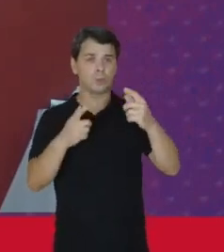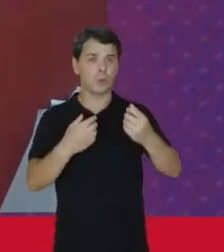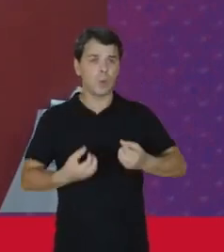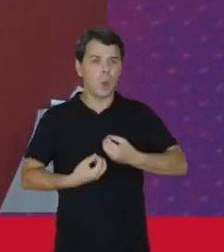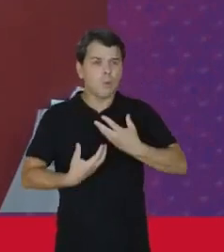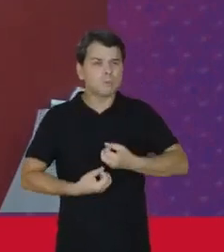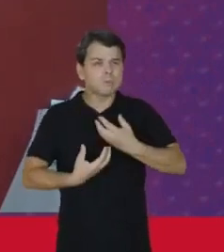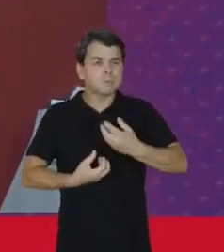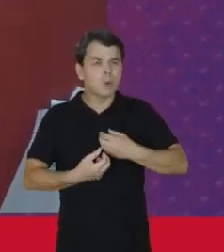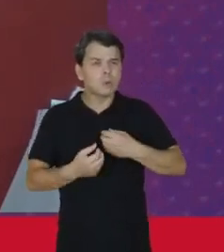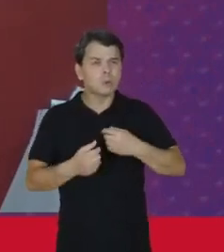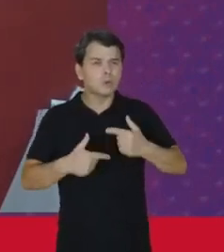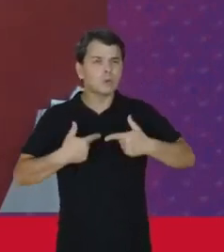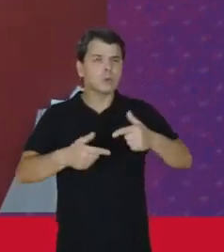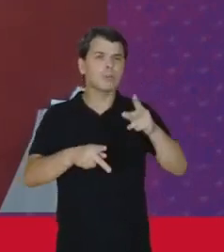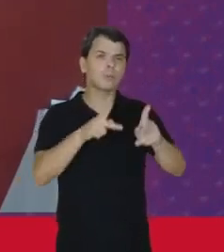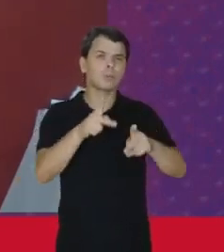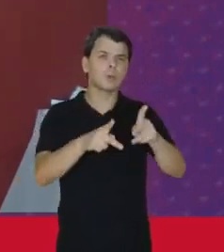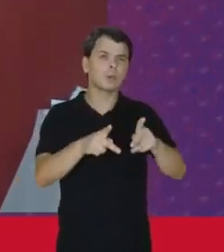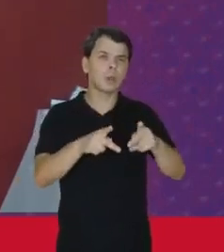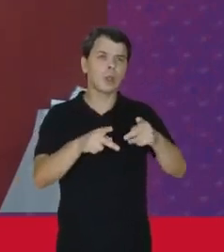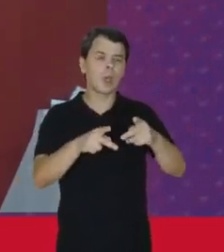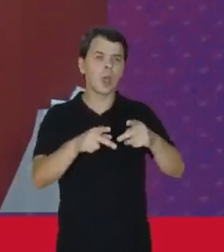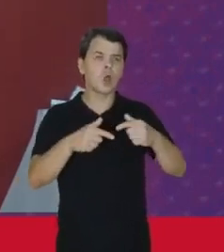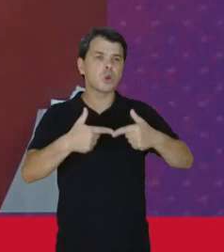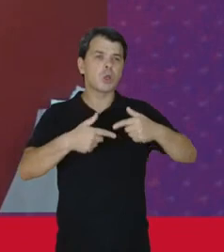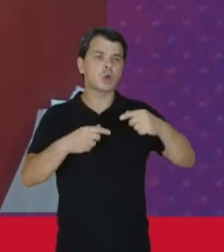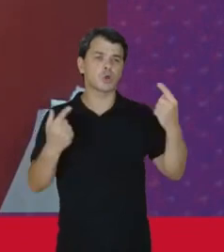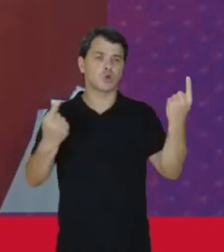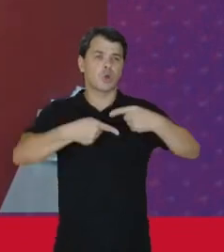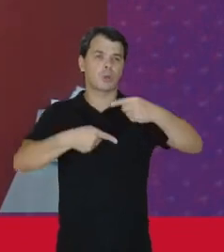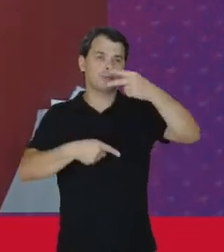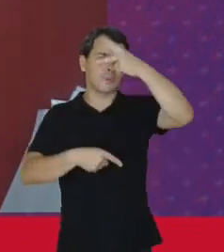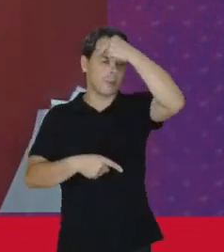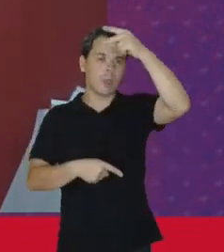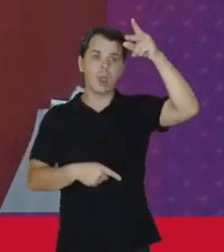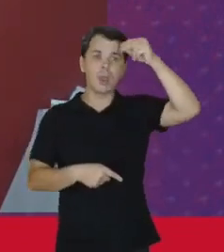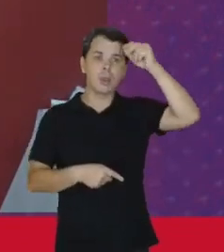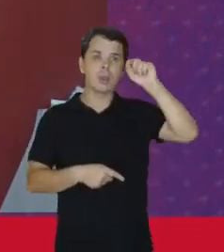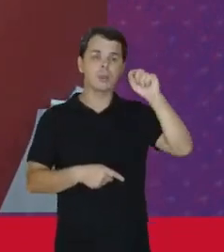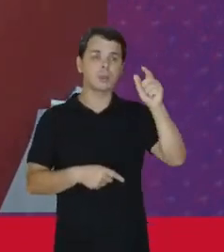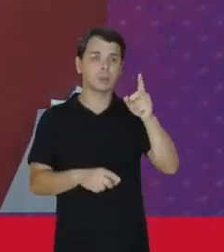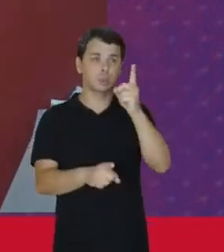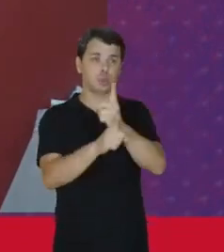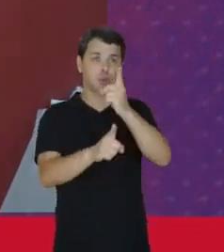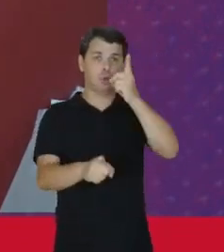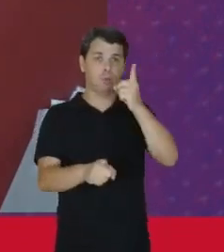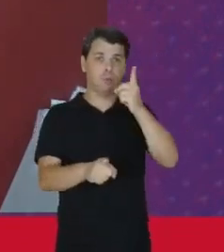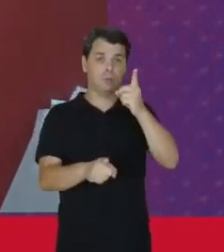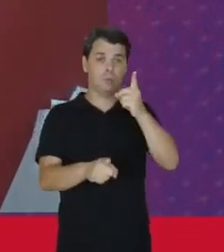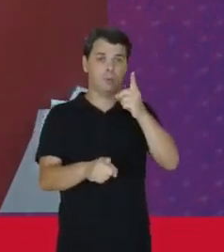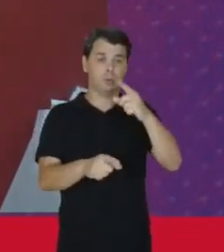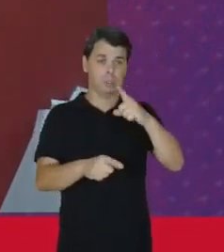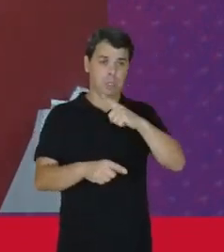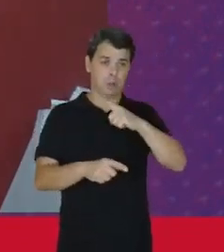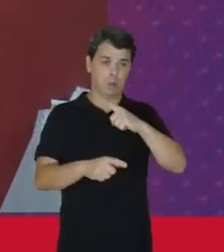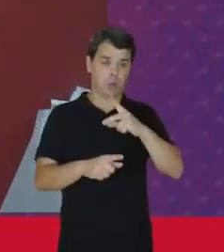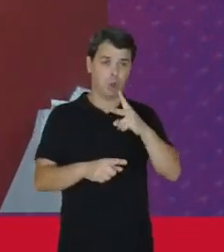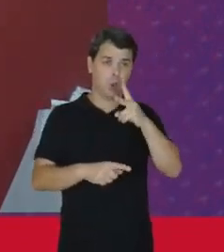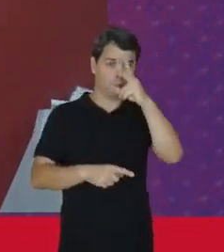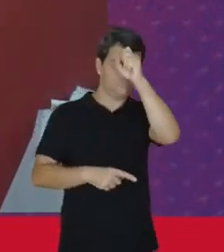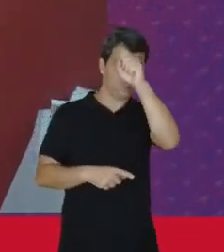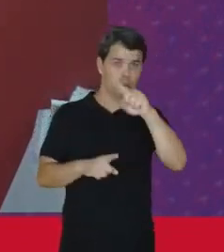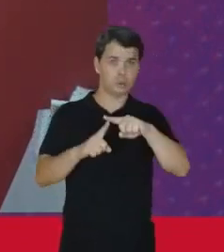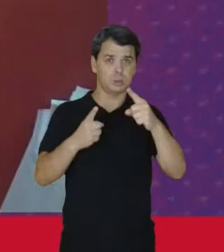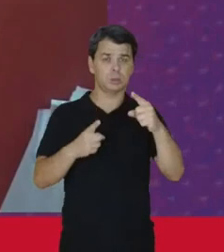nosso povo, enfrentar o prefeito que não mudava nada, e aí eu descobri que a gente tinha uma força, né?